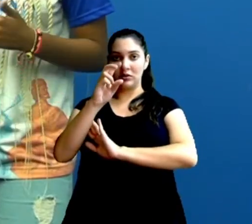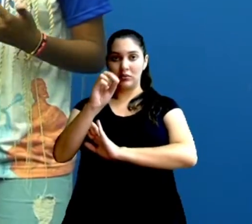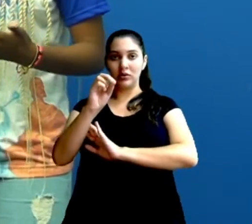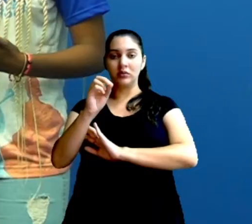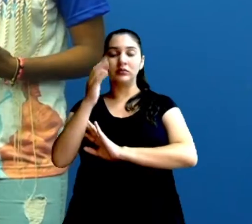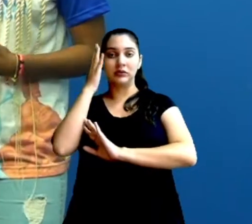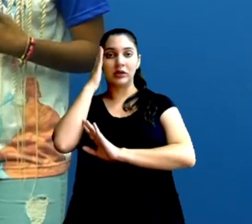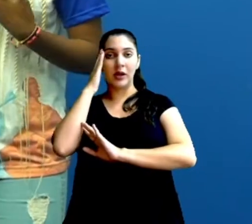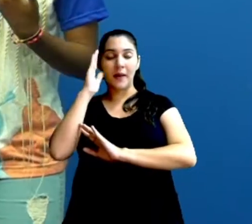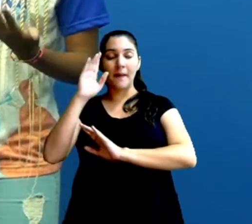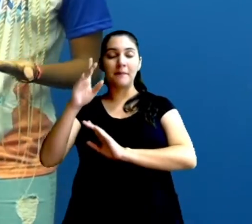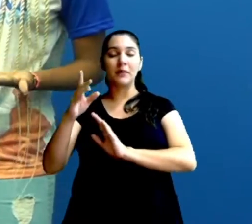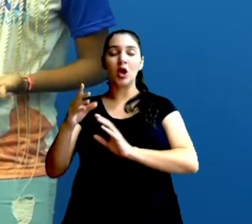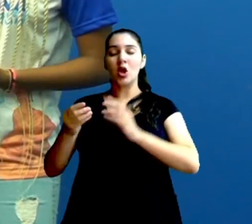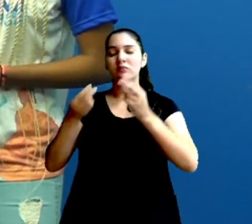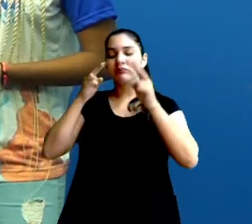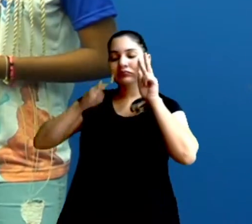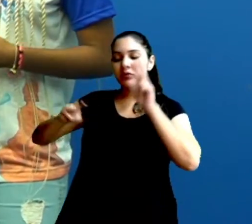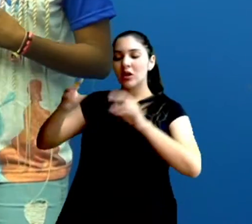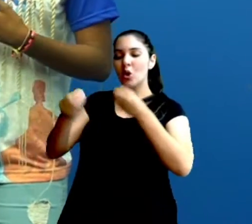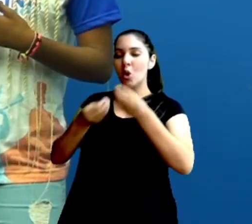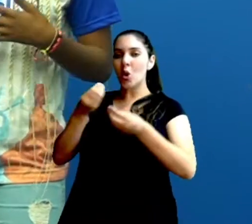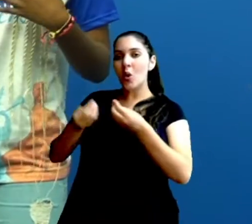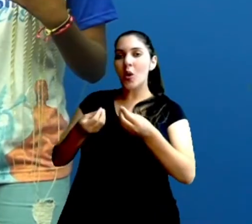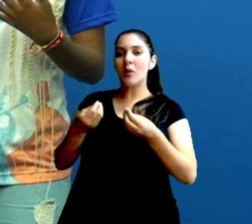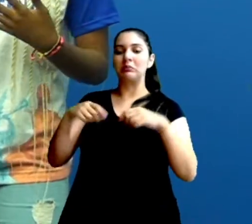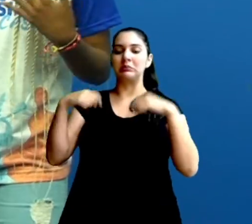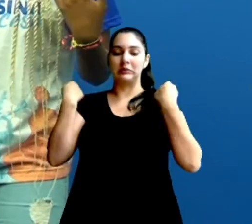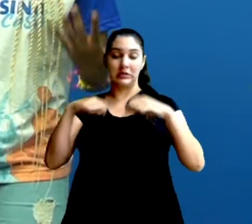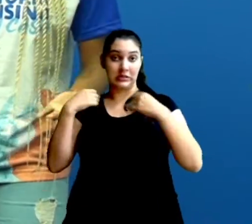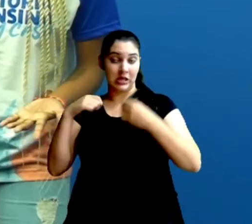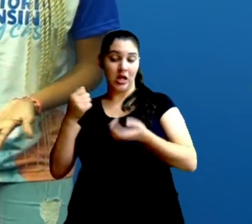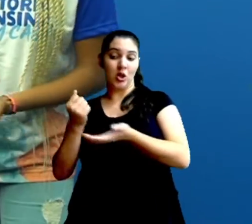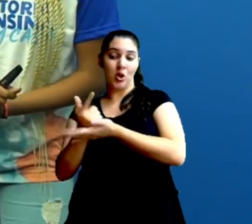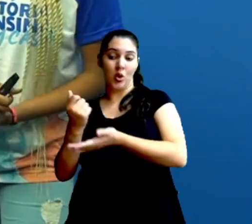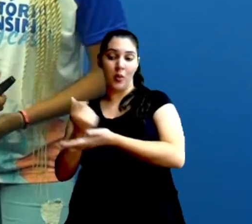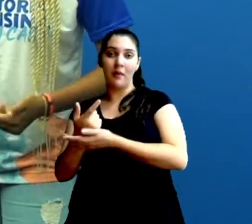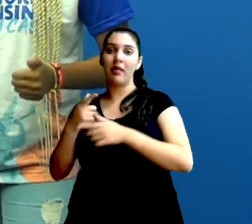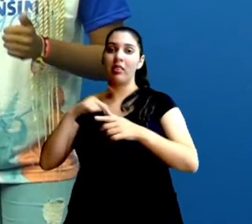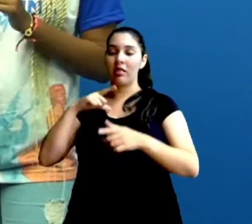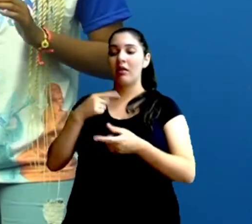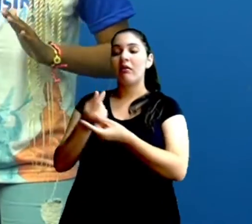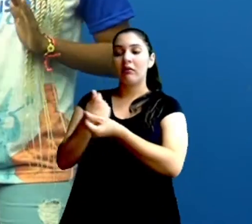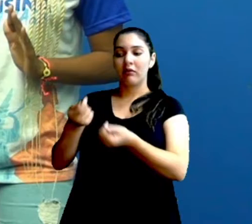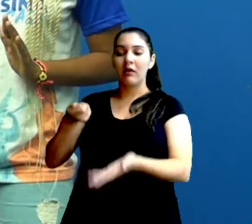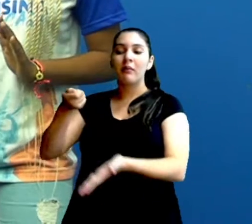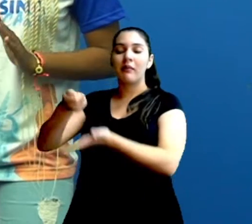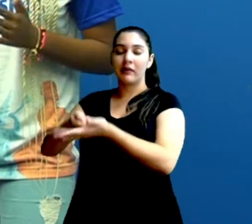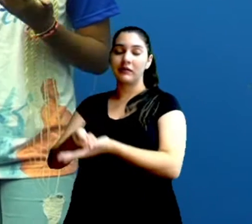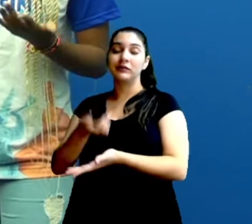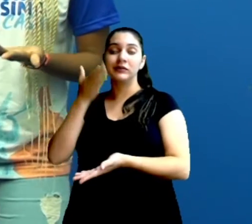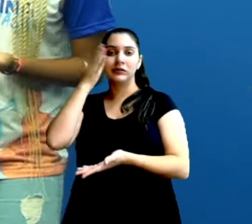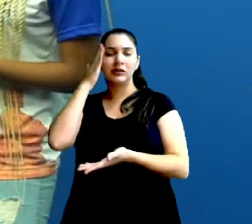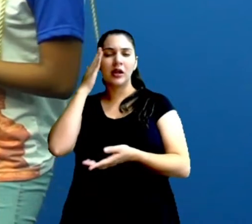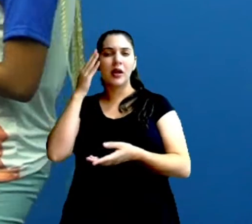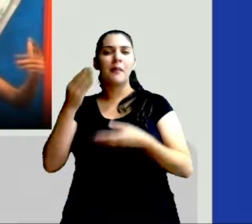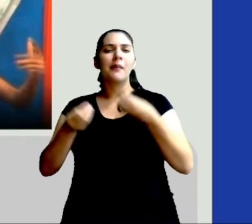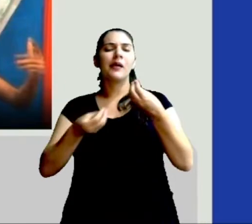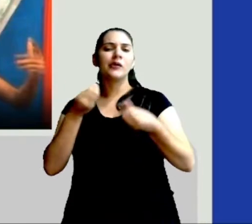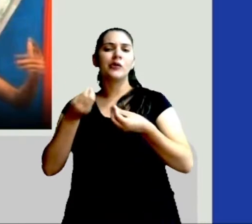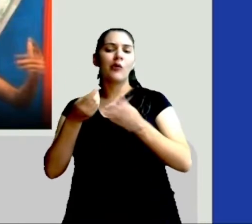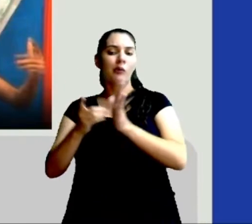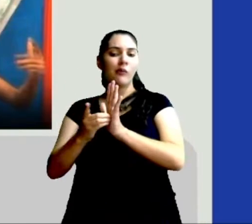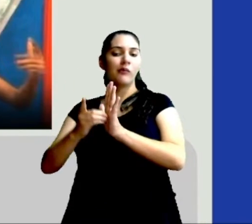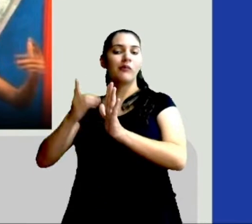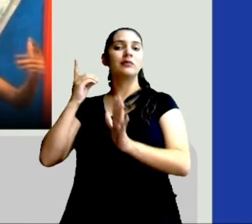que a terra passou a ser vista como propriedade. E se eu quisesse um pedaço de terra eu tinha que comprar com dinheiro, massa, essa parte eu entendi. Mas e daí, como